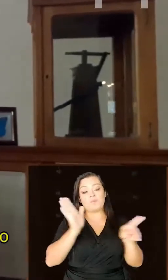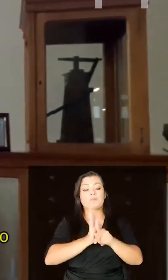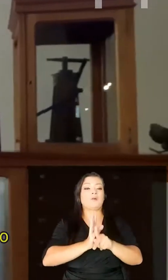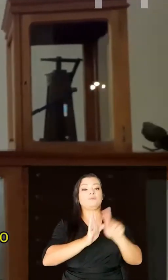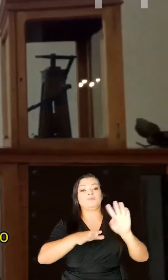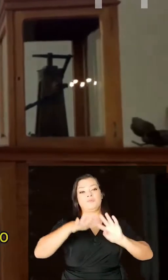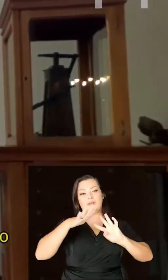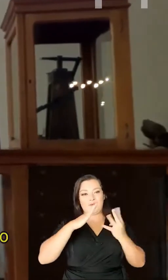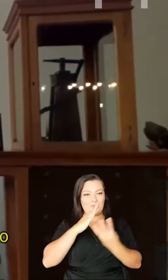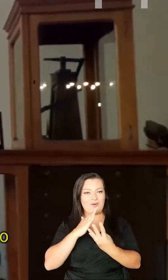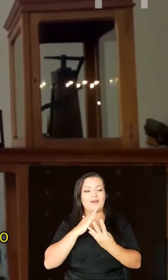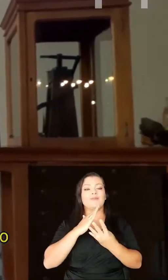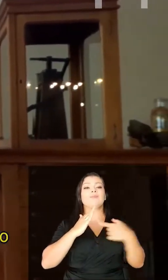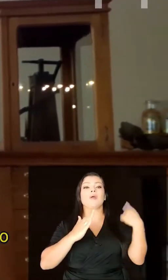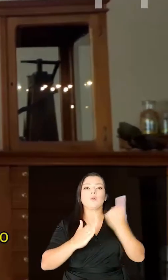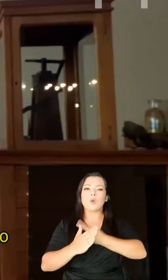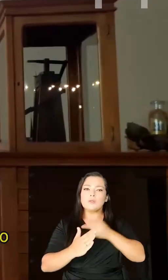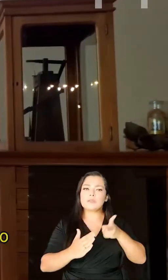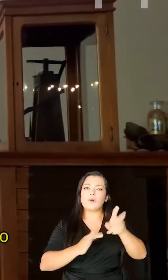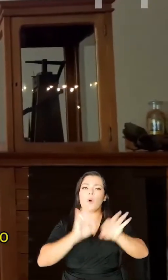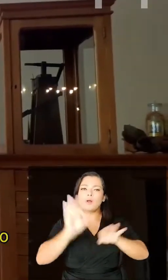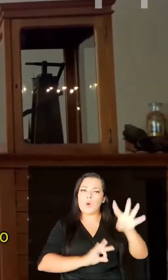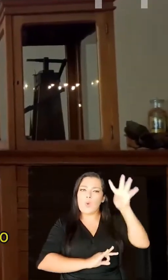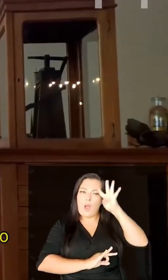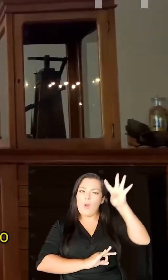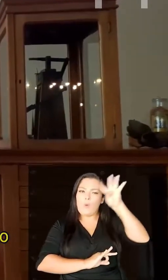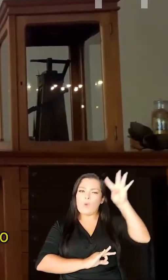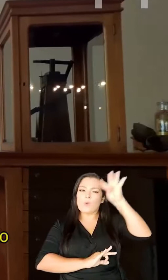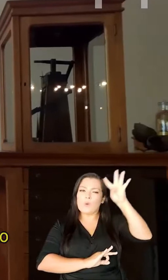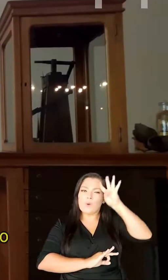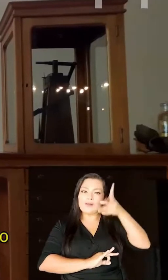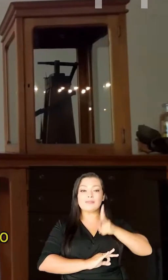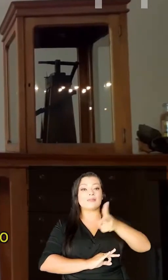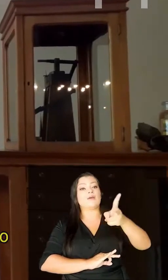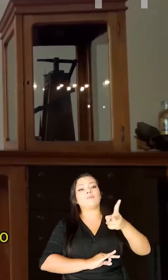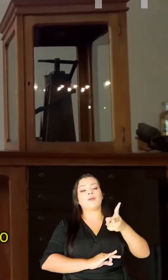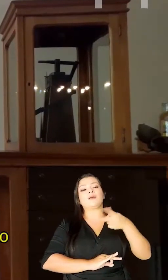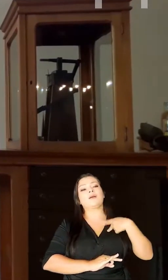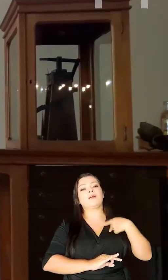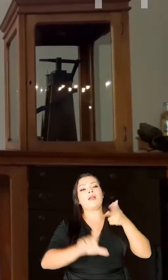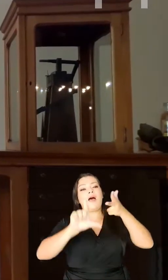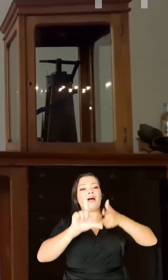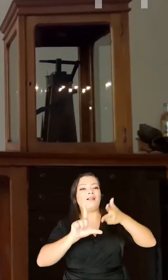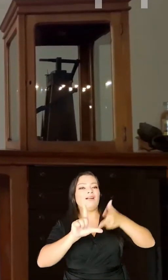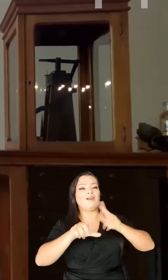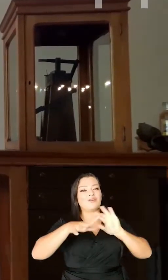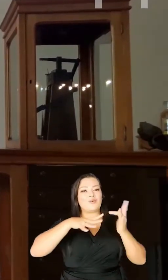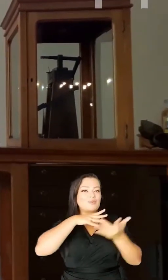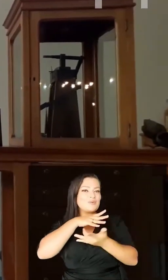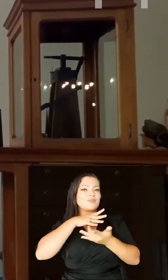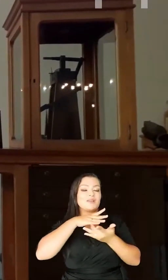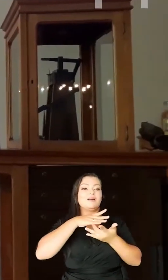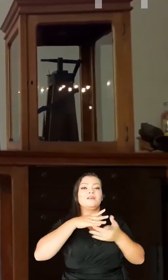gente promoveu toda quarta-feira uma contação de história nas redes sociais do Museu Florestal sobre